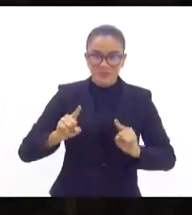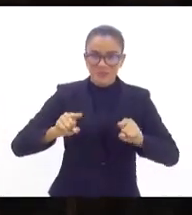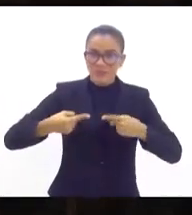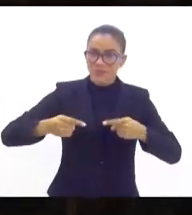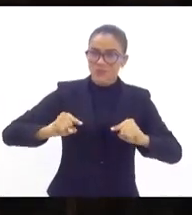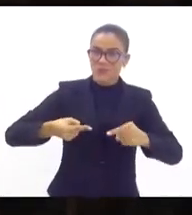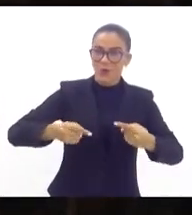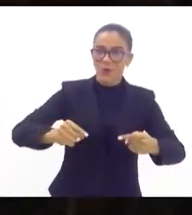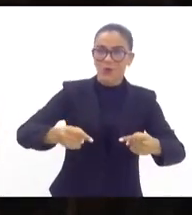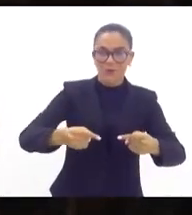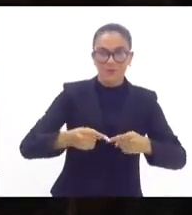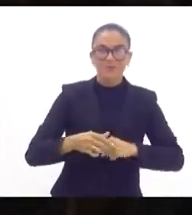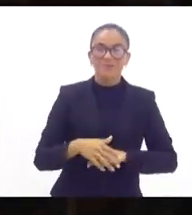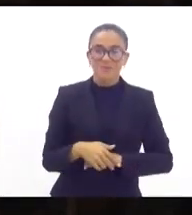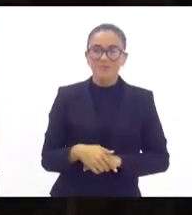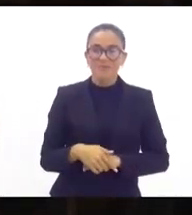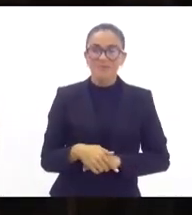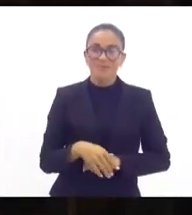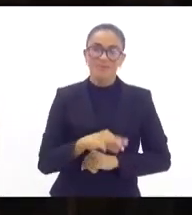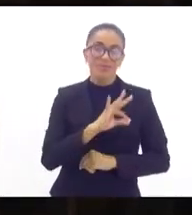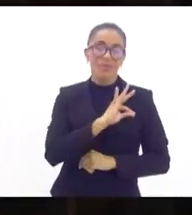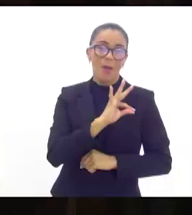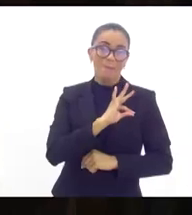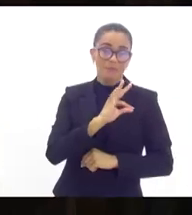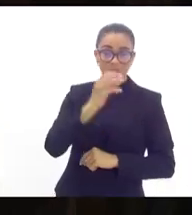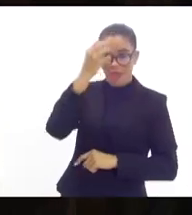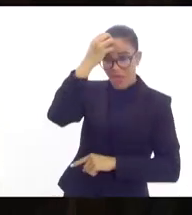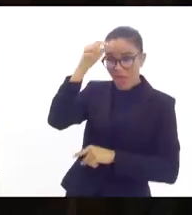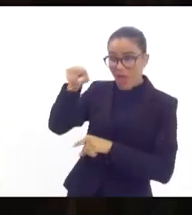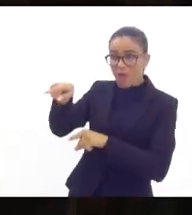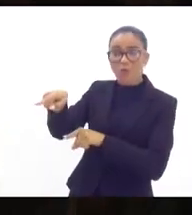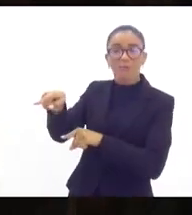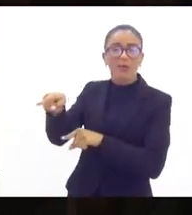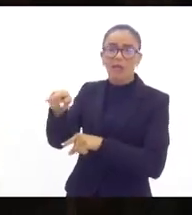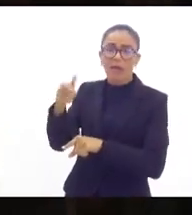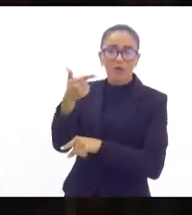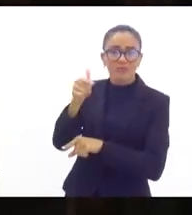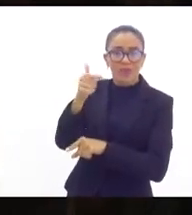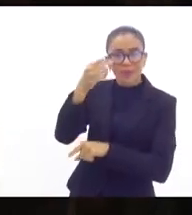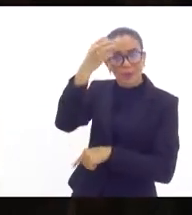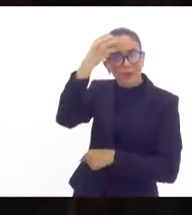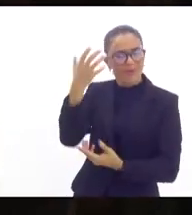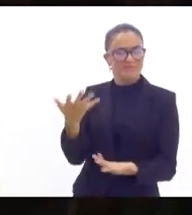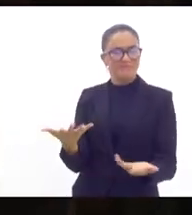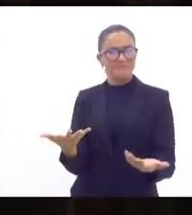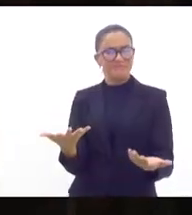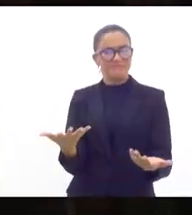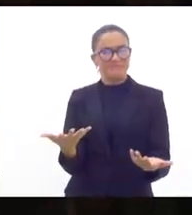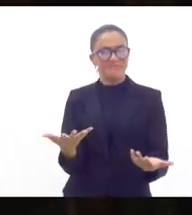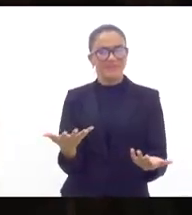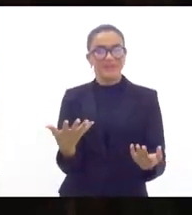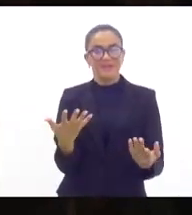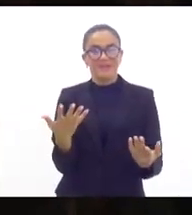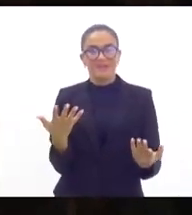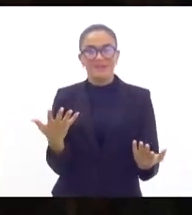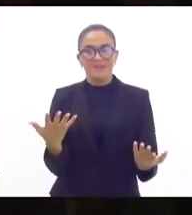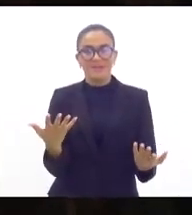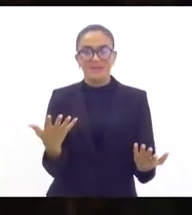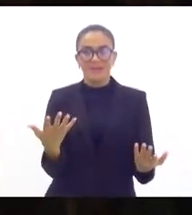Ela acaba ficando ela é culpada de uma coisa que ela não tem culpa porque